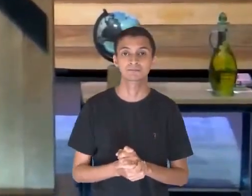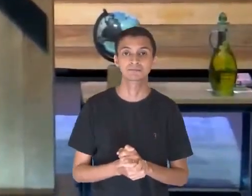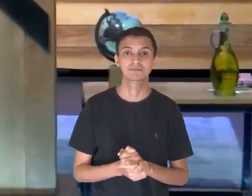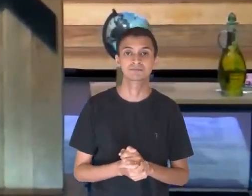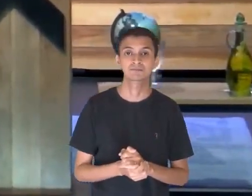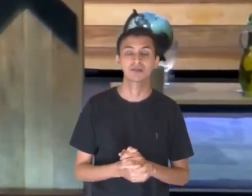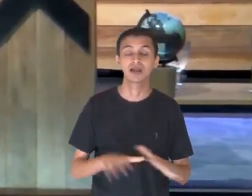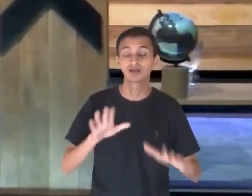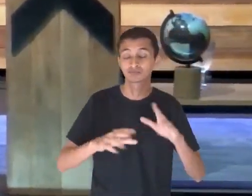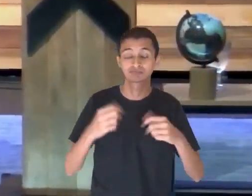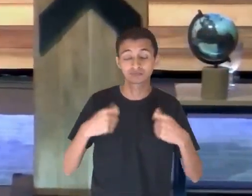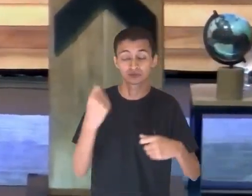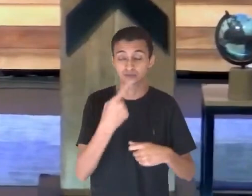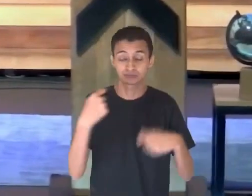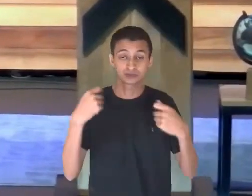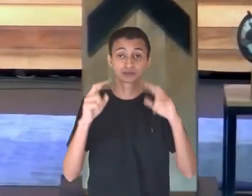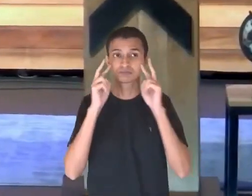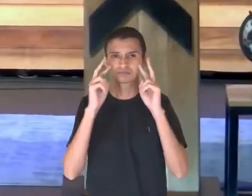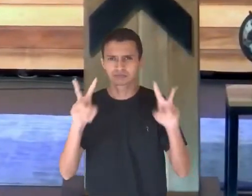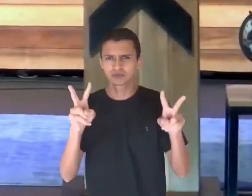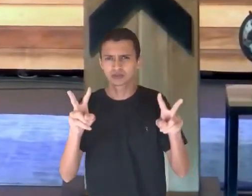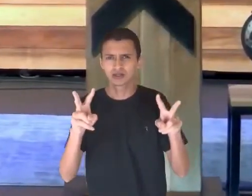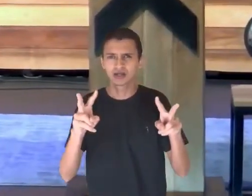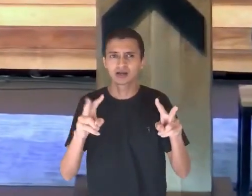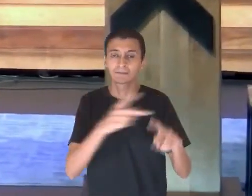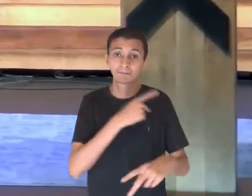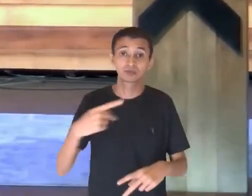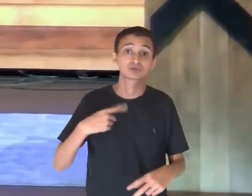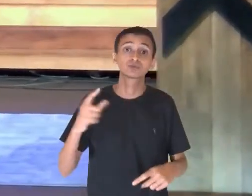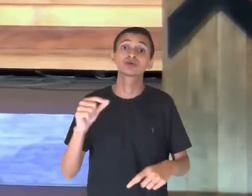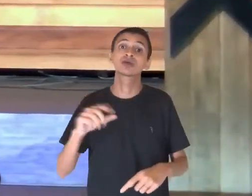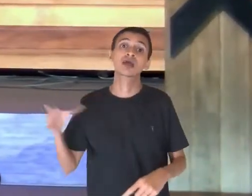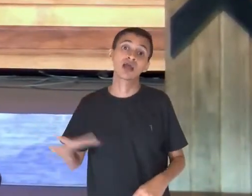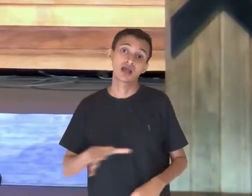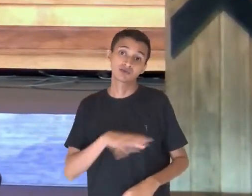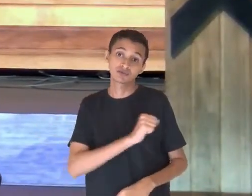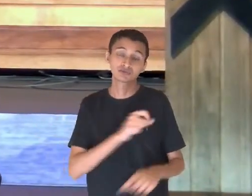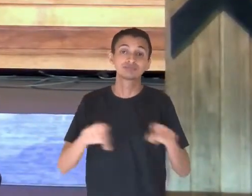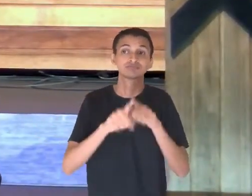adorador. Ele é um pregar.